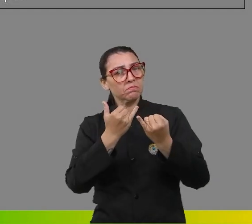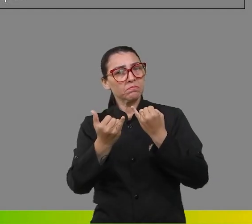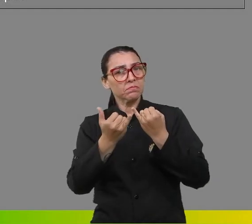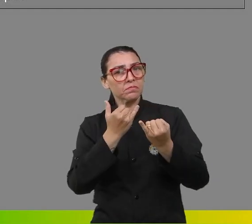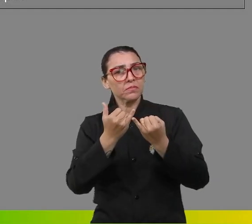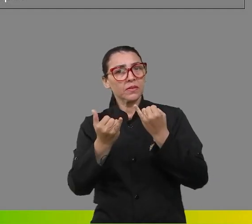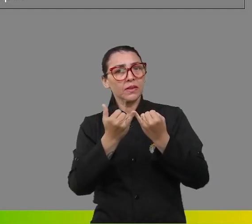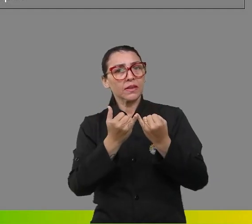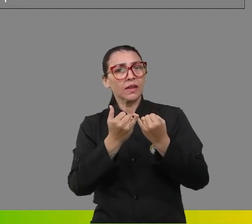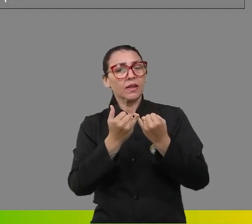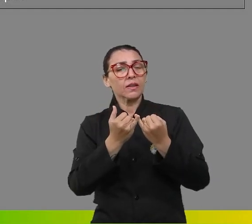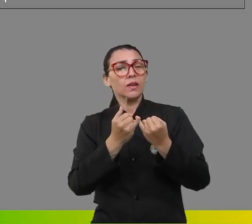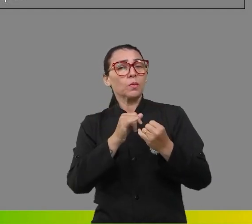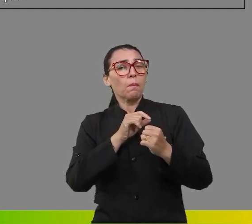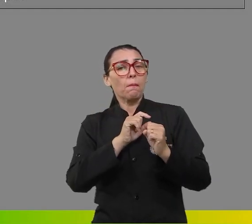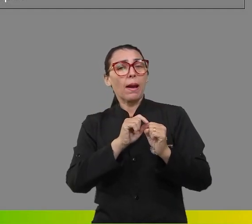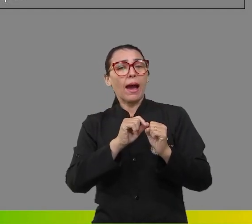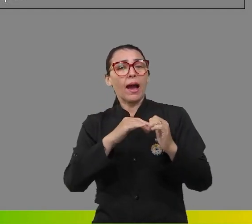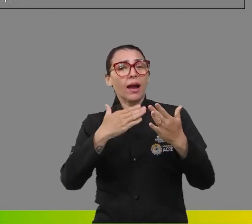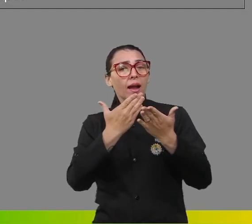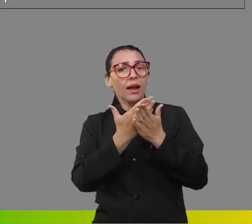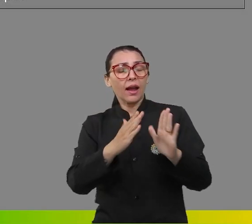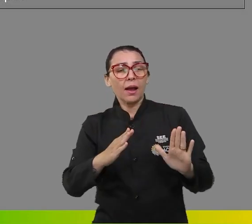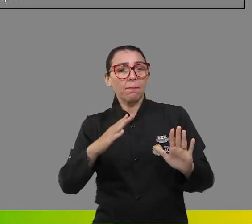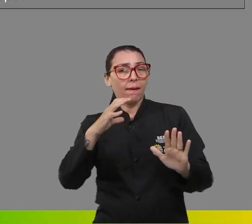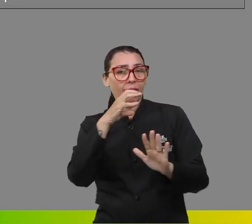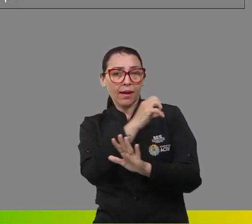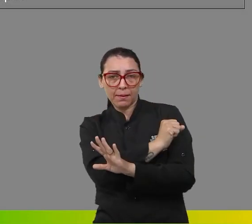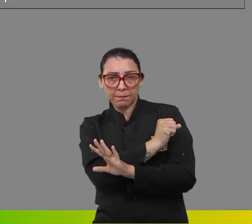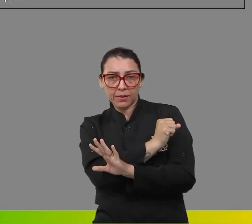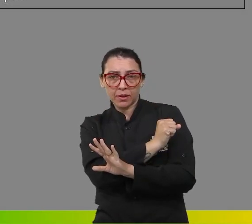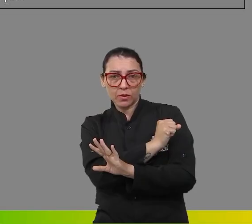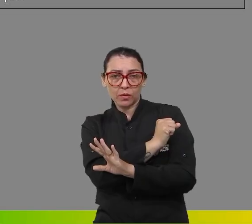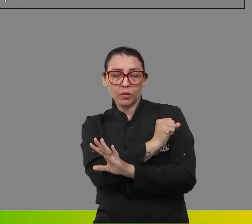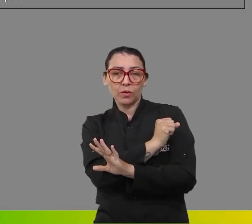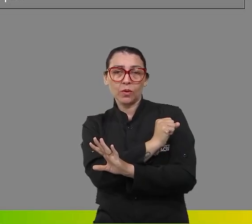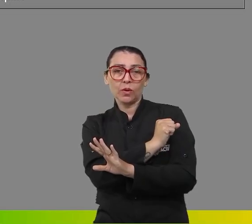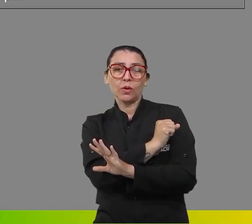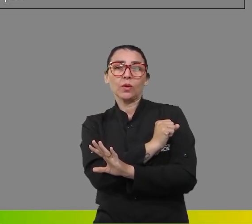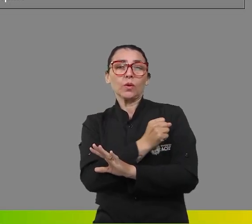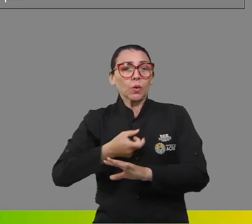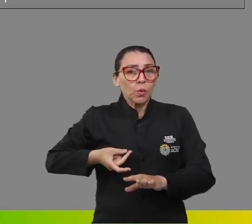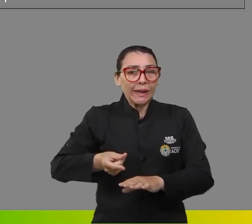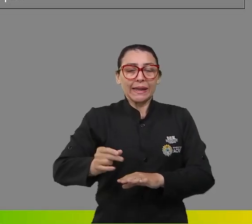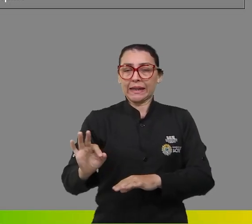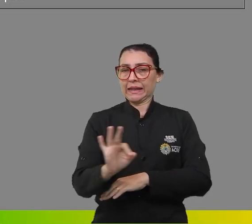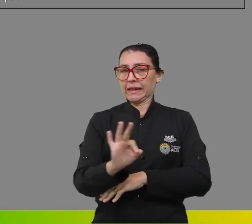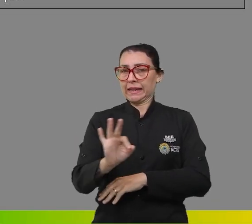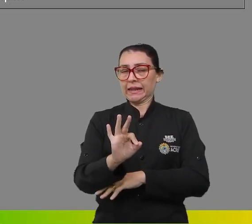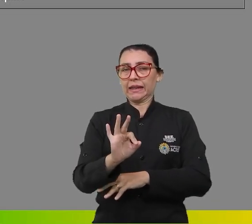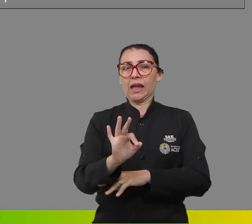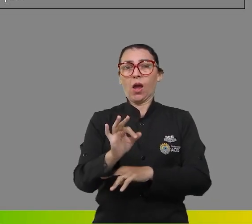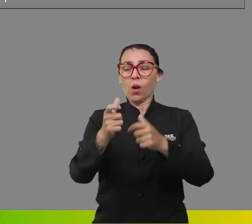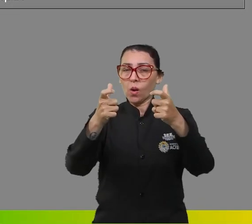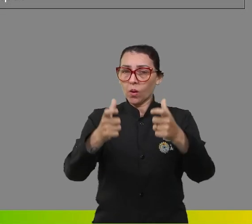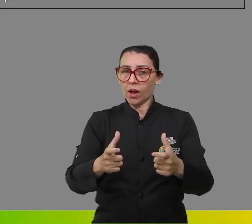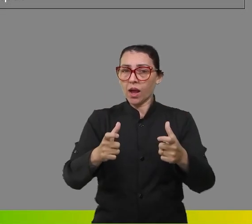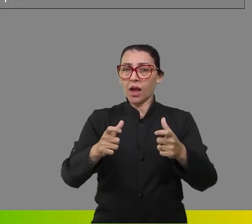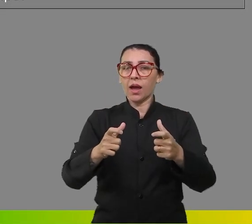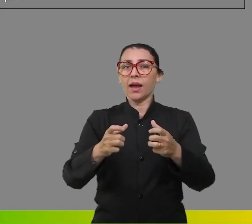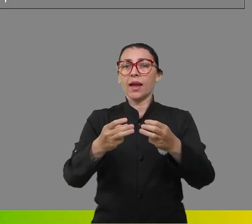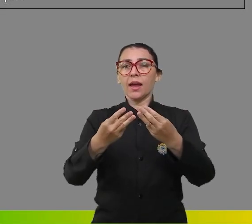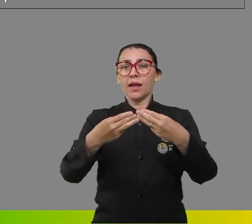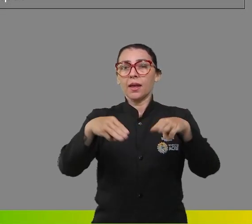ou seja, são temporárias e transitórias, diferentemente das obras conservadas em galerias e